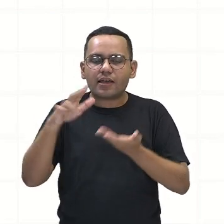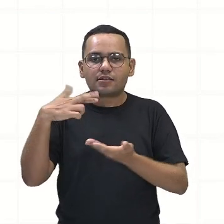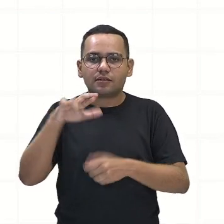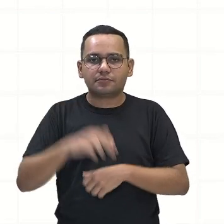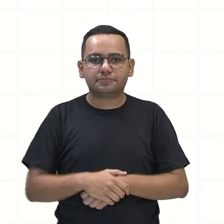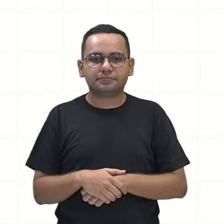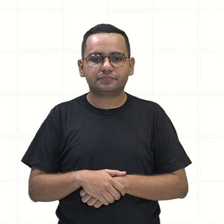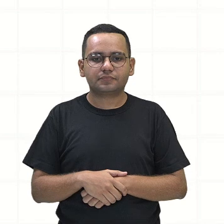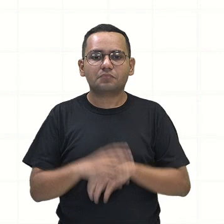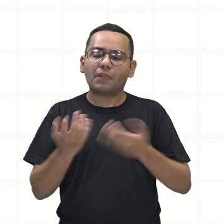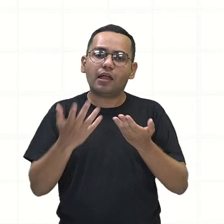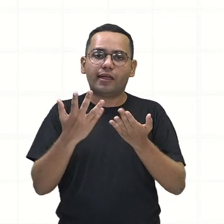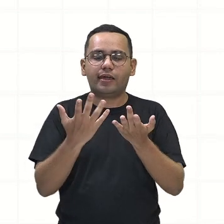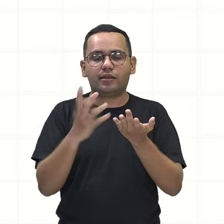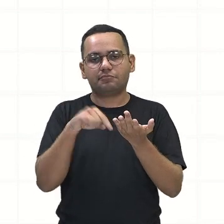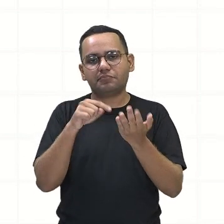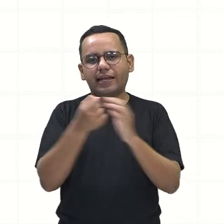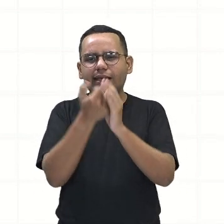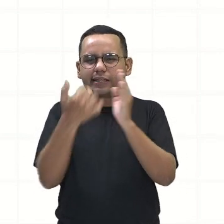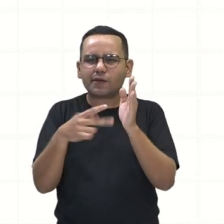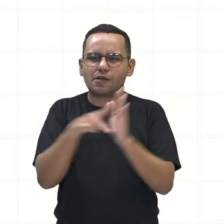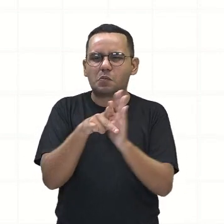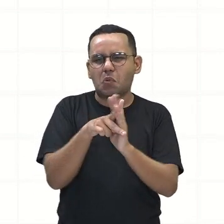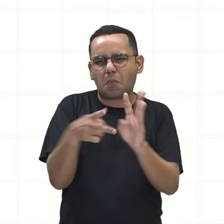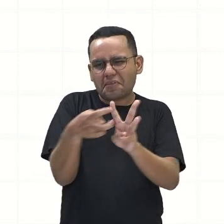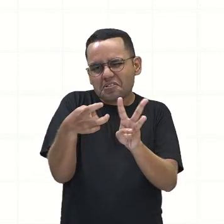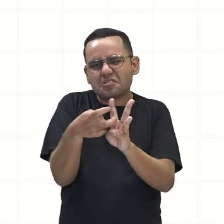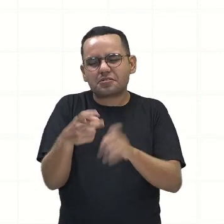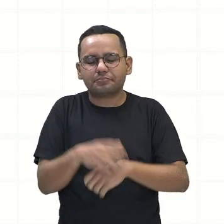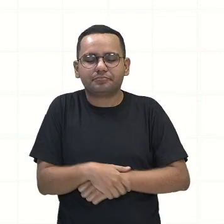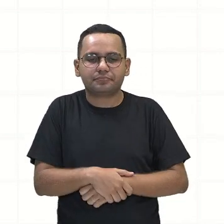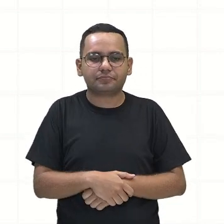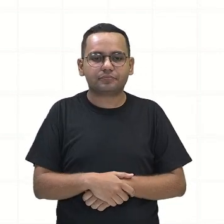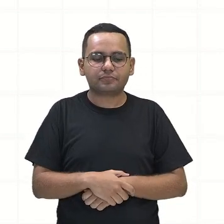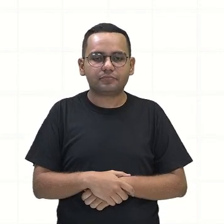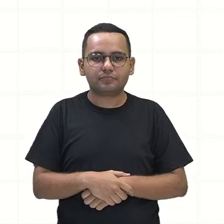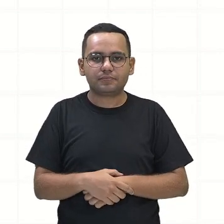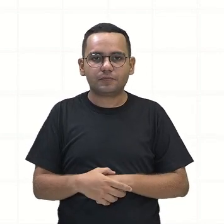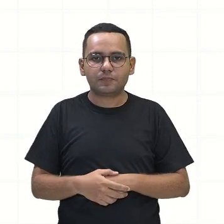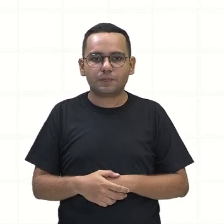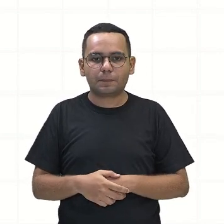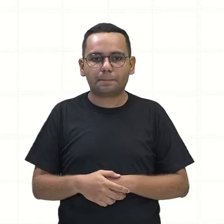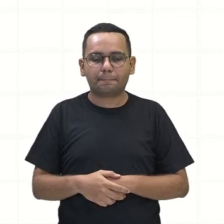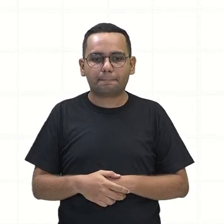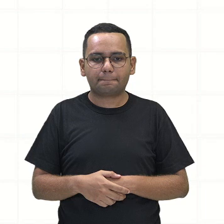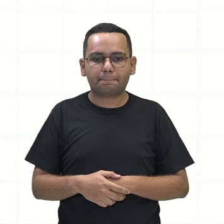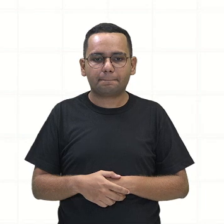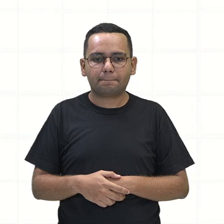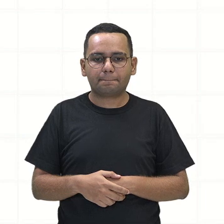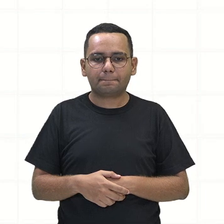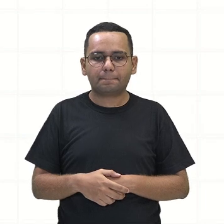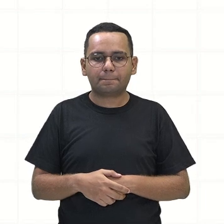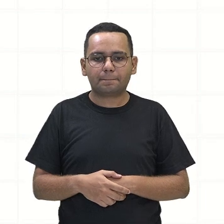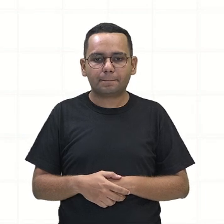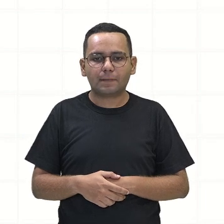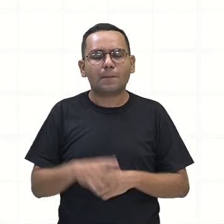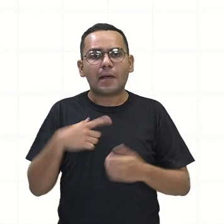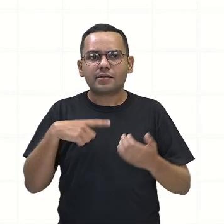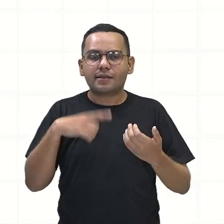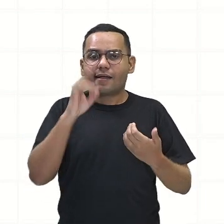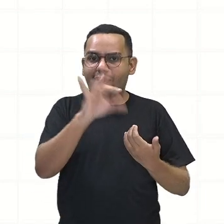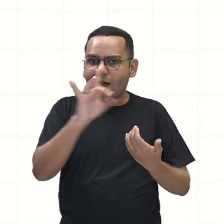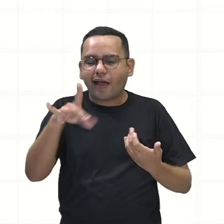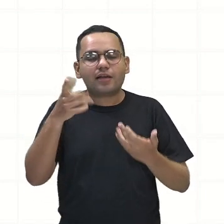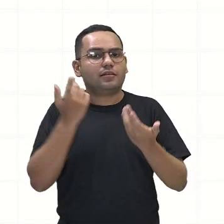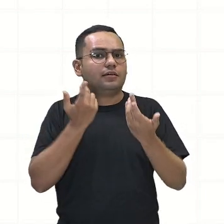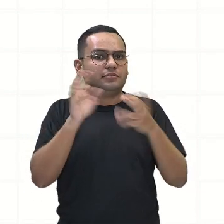tribos indígenas, certo? E essas tribos indígenas, elas vão ter características diferenciadas. Então,